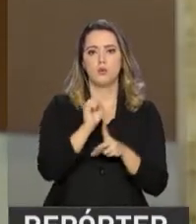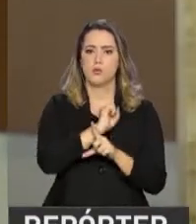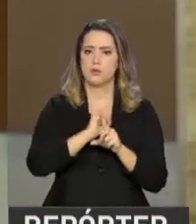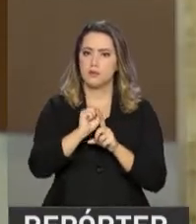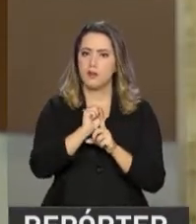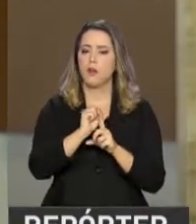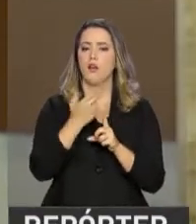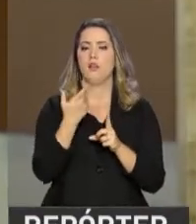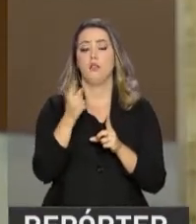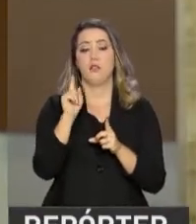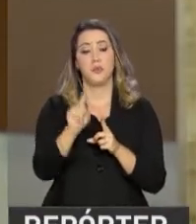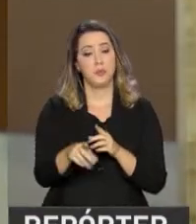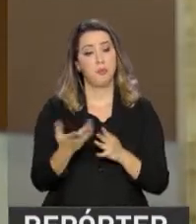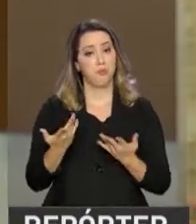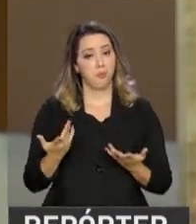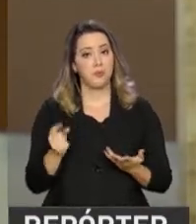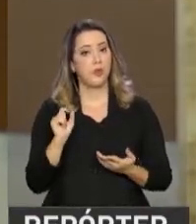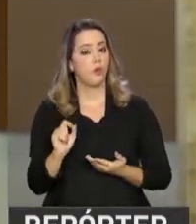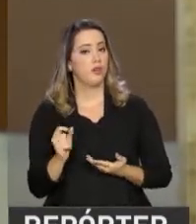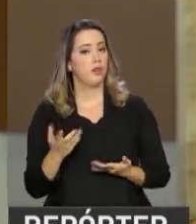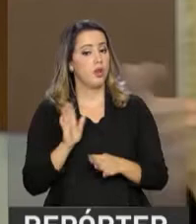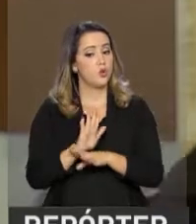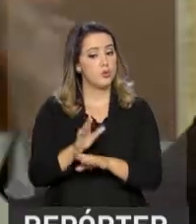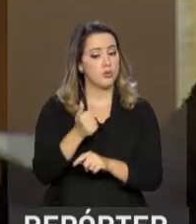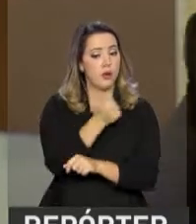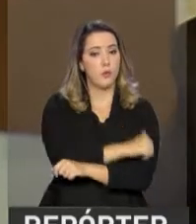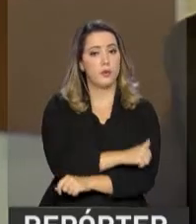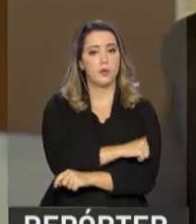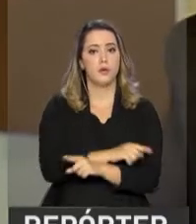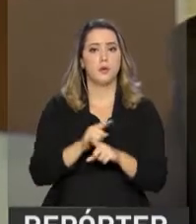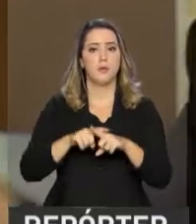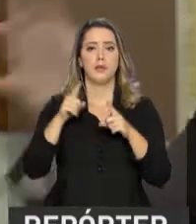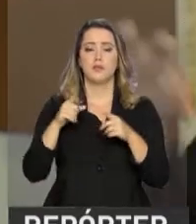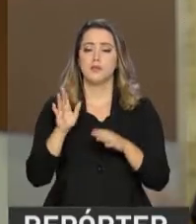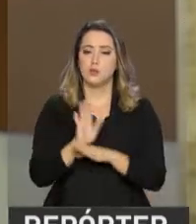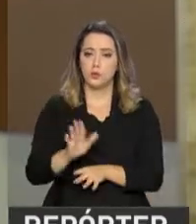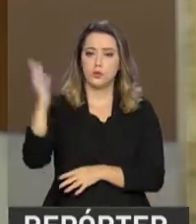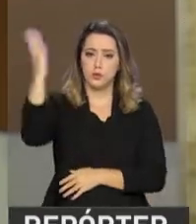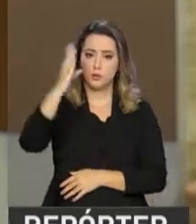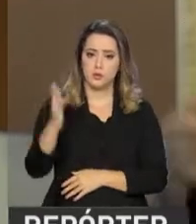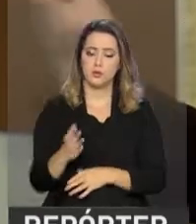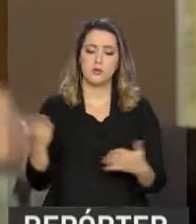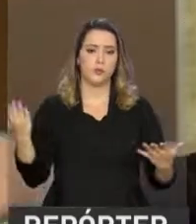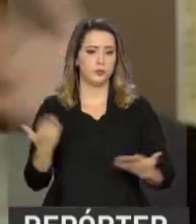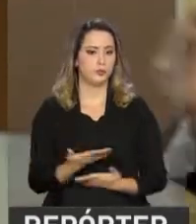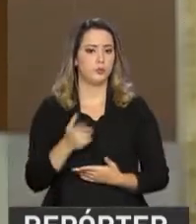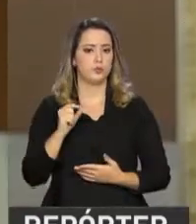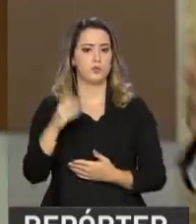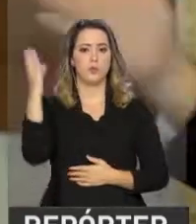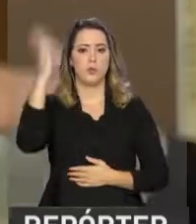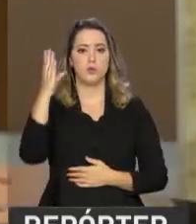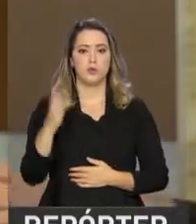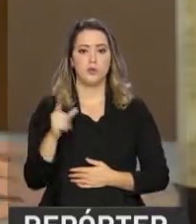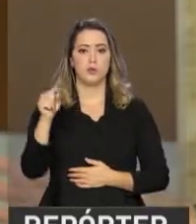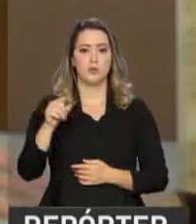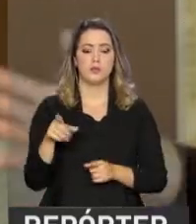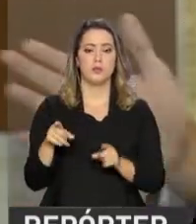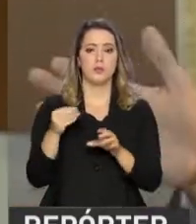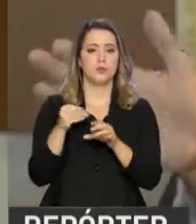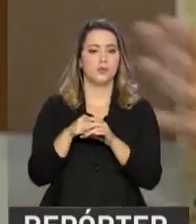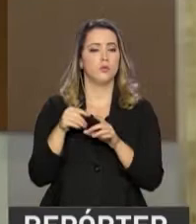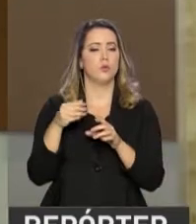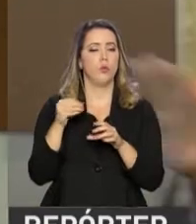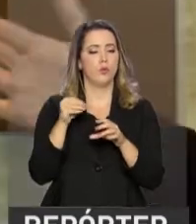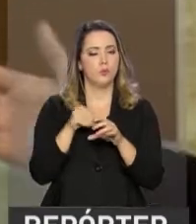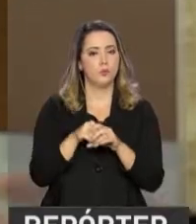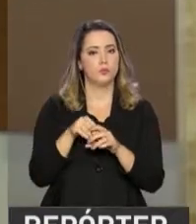de não apenas ajudar o Rio, mas ajudar o Brasil, porque o que acontece no Rio repercute positiva ou negativamente, como